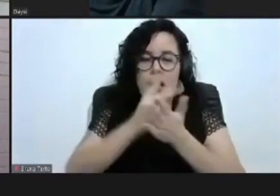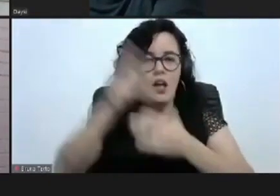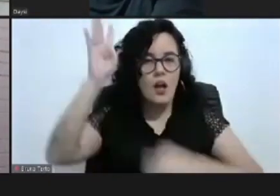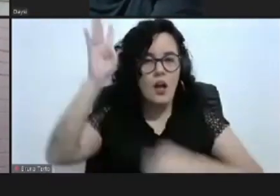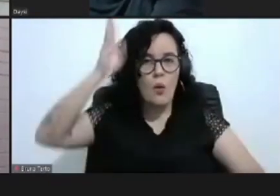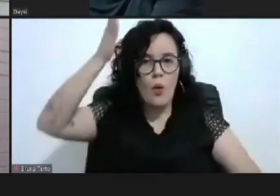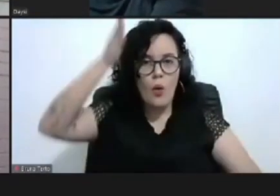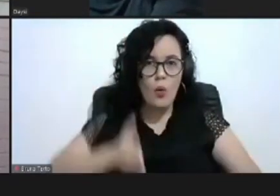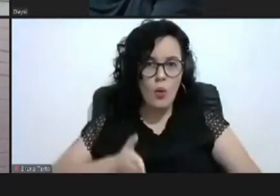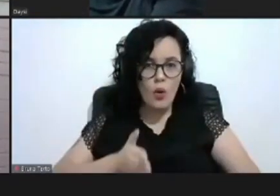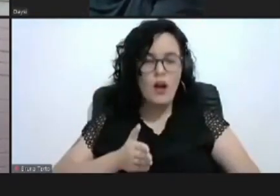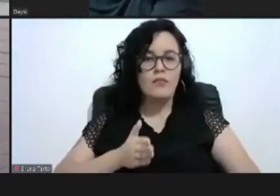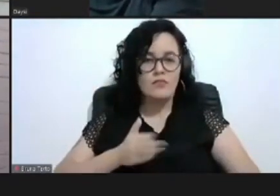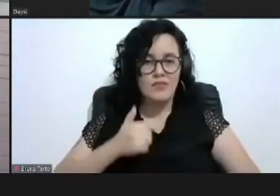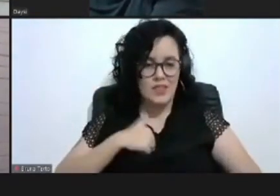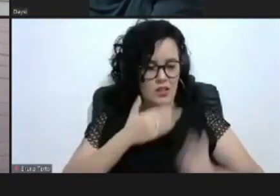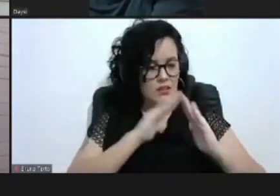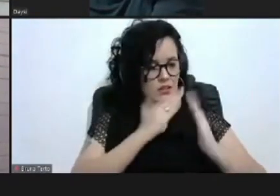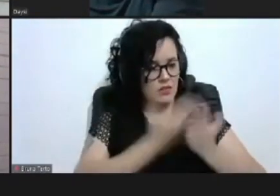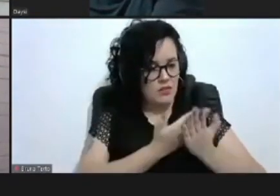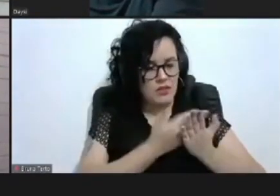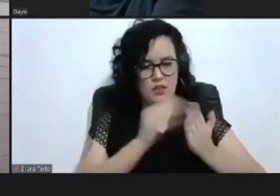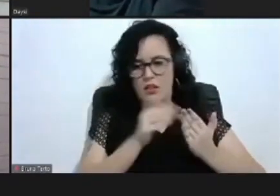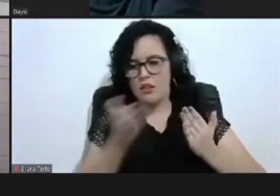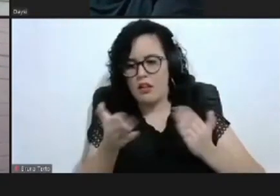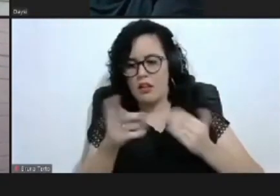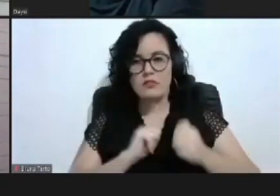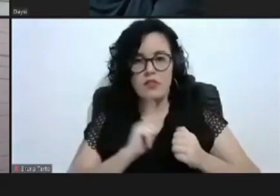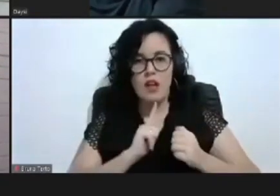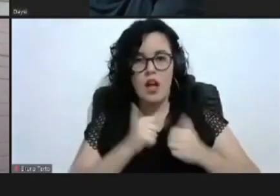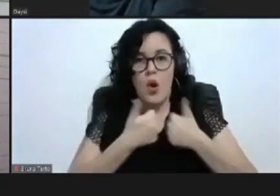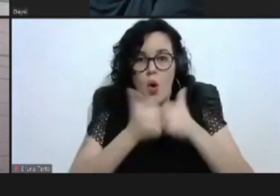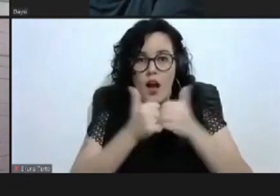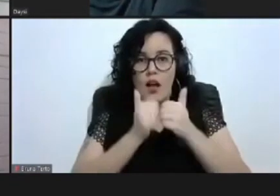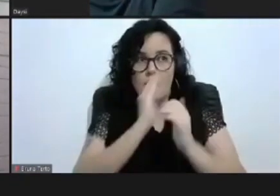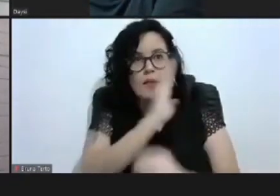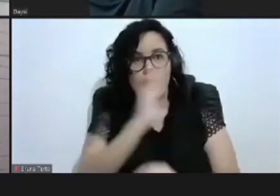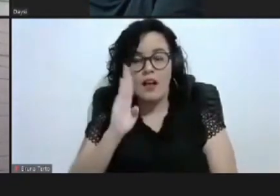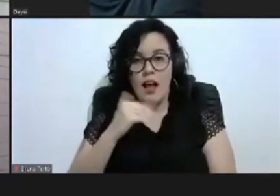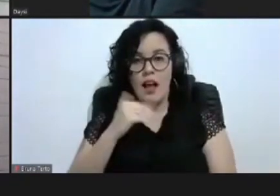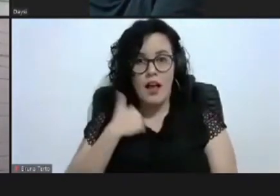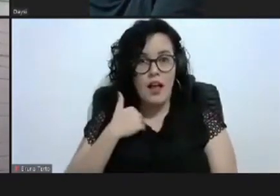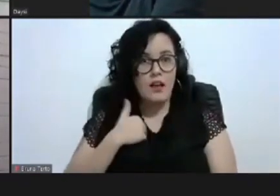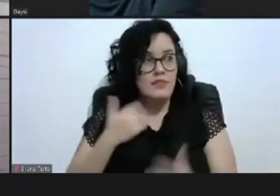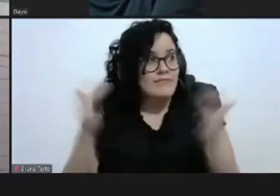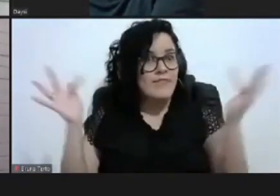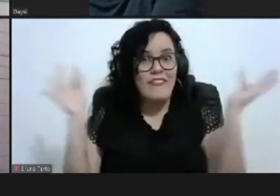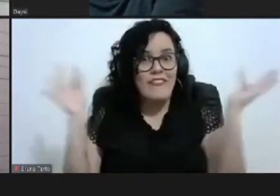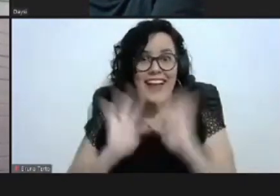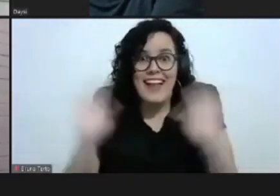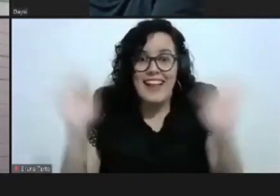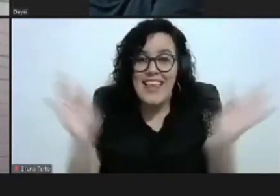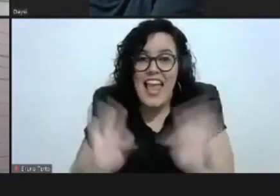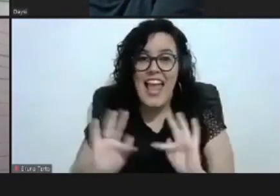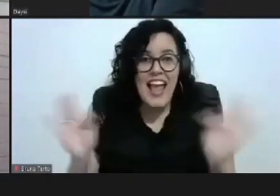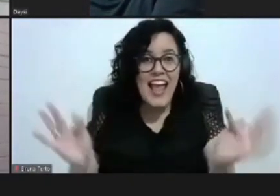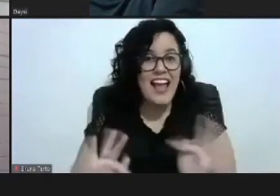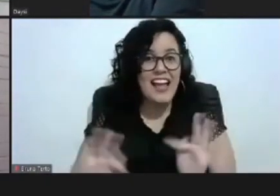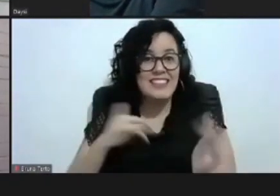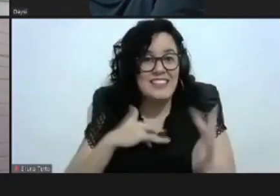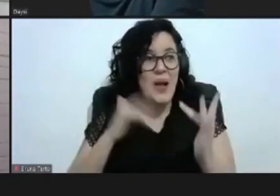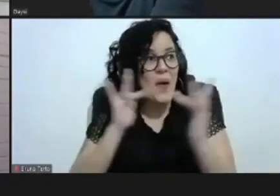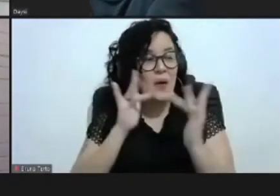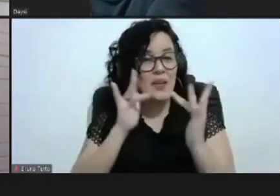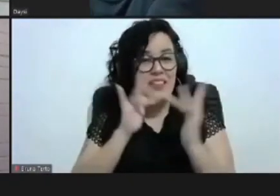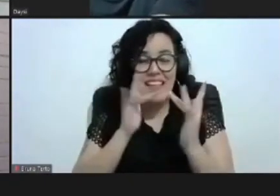lado da escola onde eu estudava, uma escola estadual. E era um dia de, assim, imensa alegria, e é onde eu comecei a ter contato também